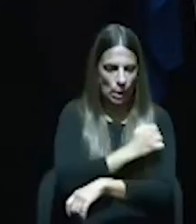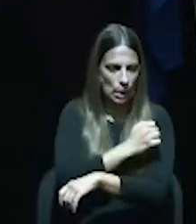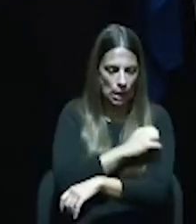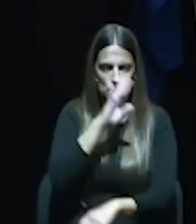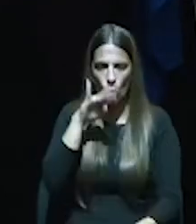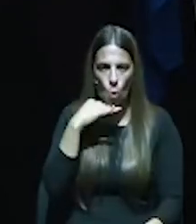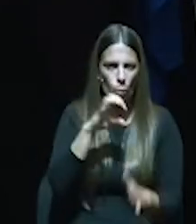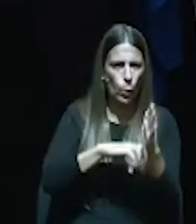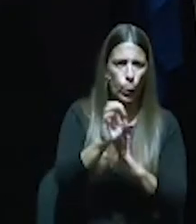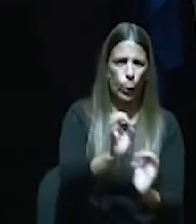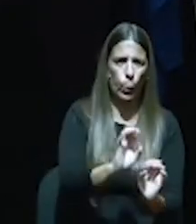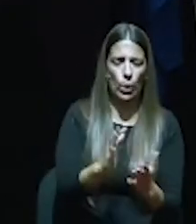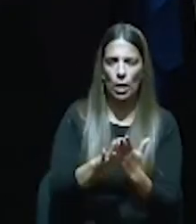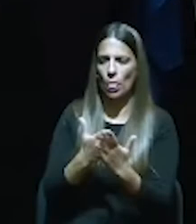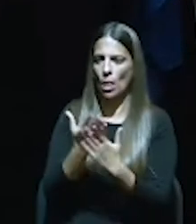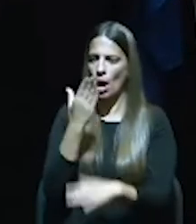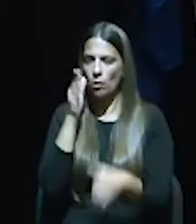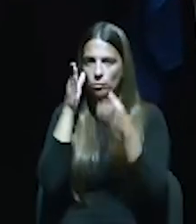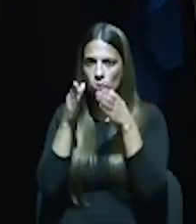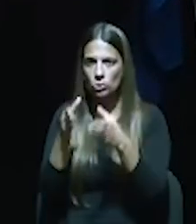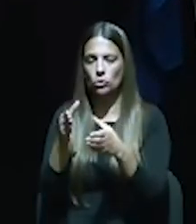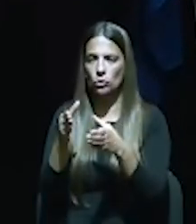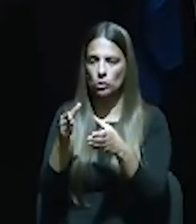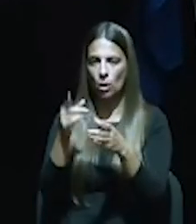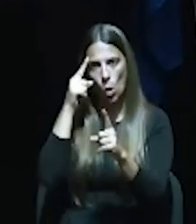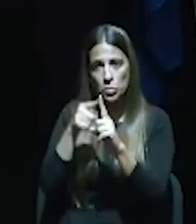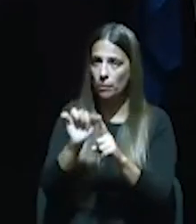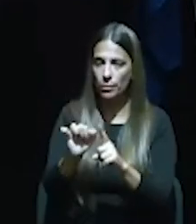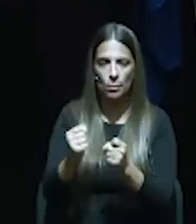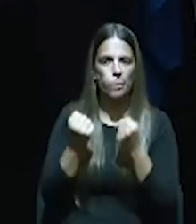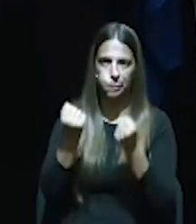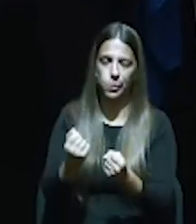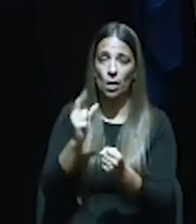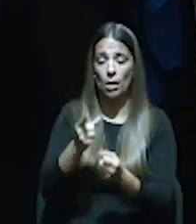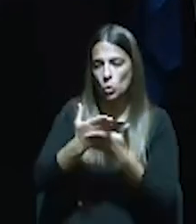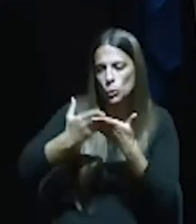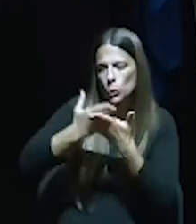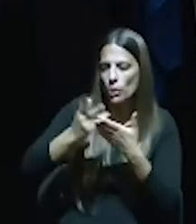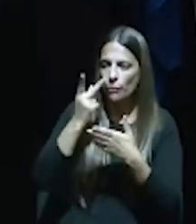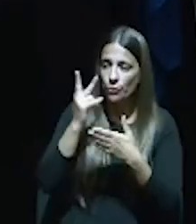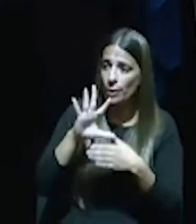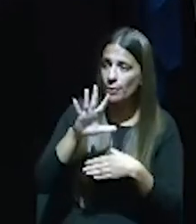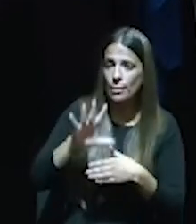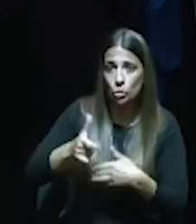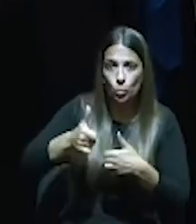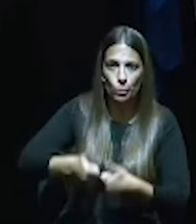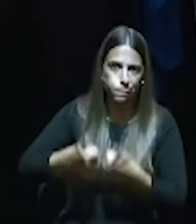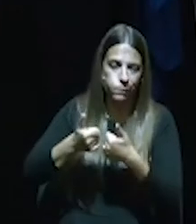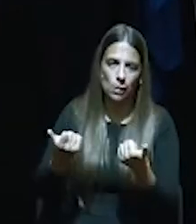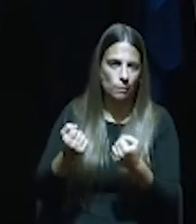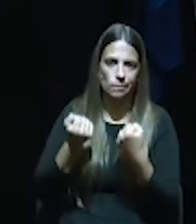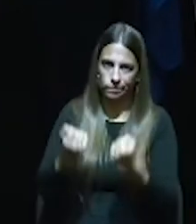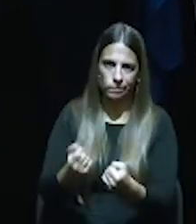quarto sem condições impedem que os estudantes se concentrem naquilo que vieram para Lisboa fazer, estudar e viver a cidade. Por isso,